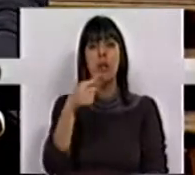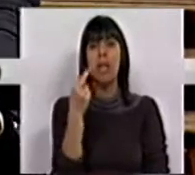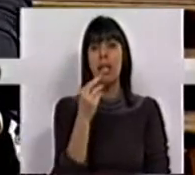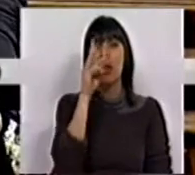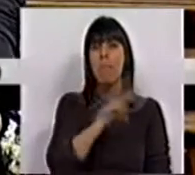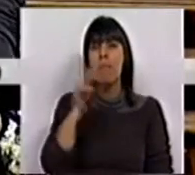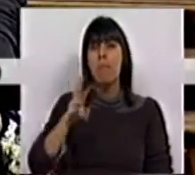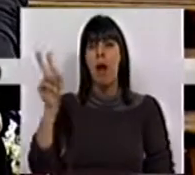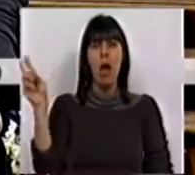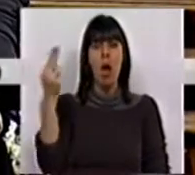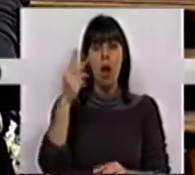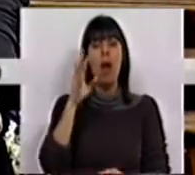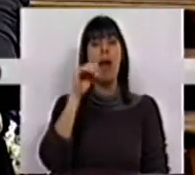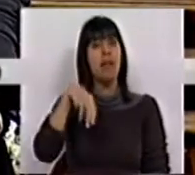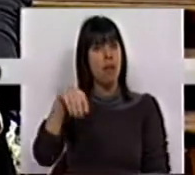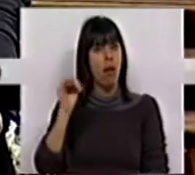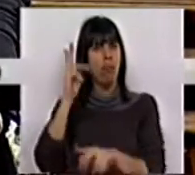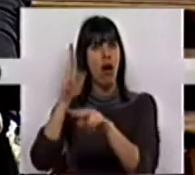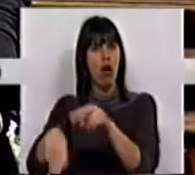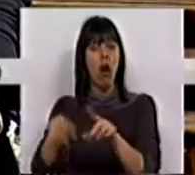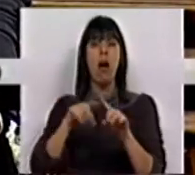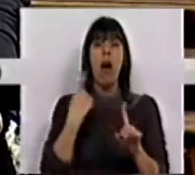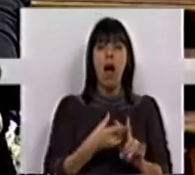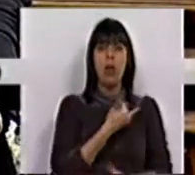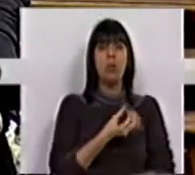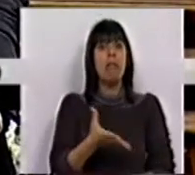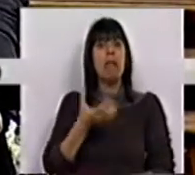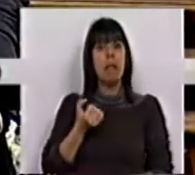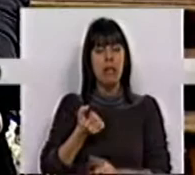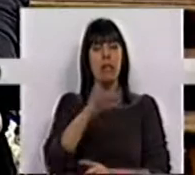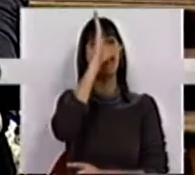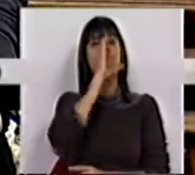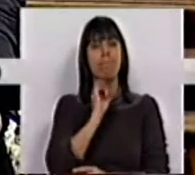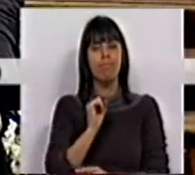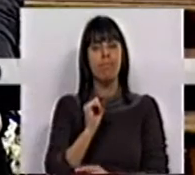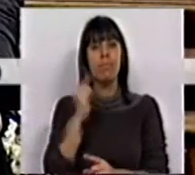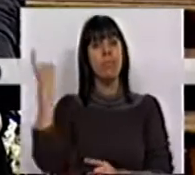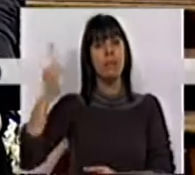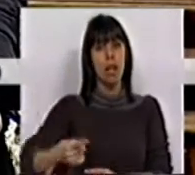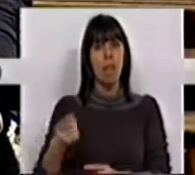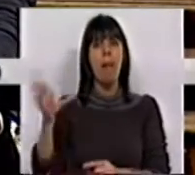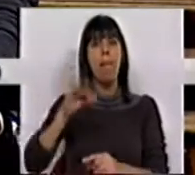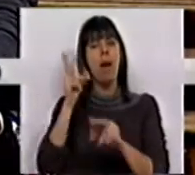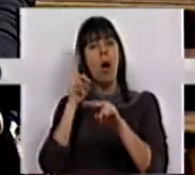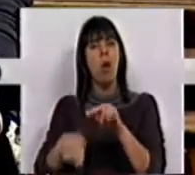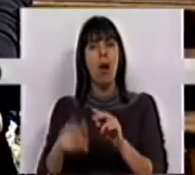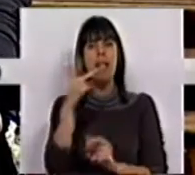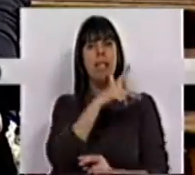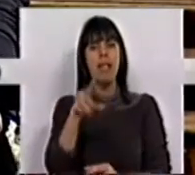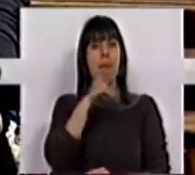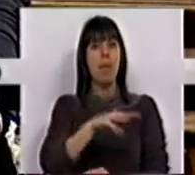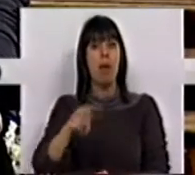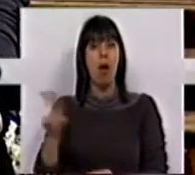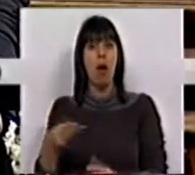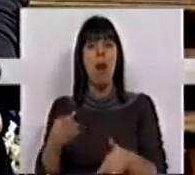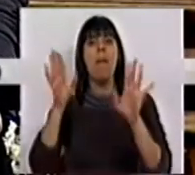2,3 milhões de euros ao SNS e, em 2015, o Governo impõe mais um corte de 100 milhões